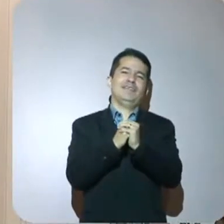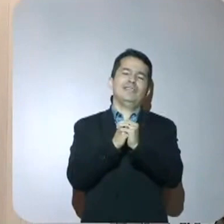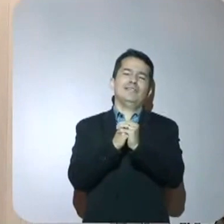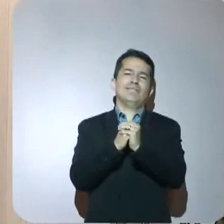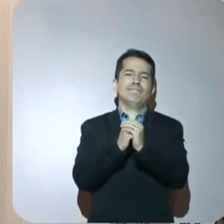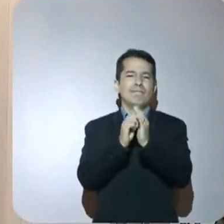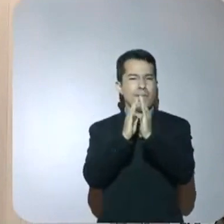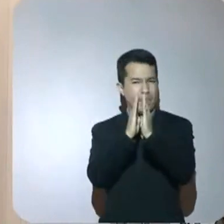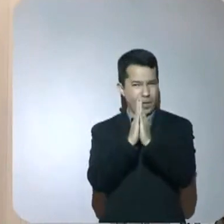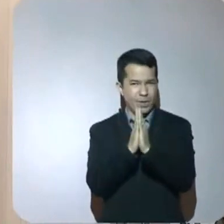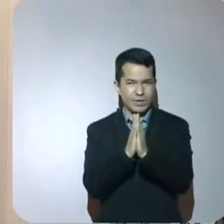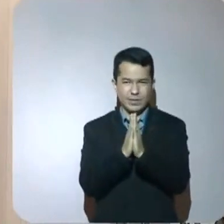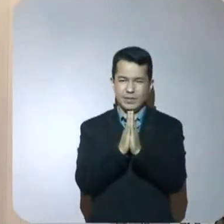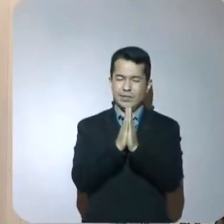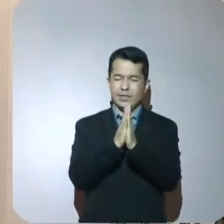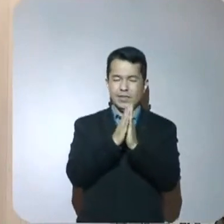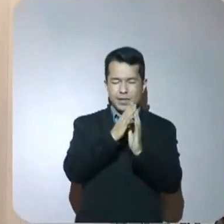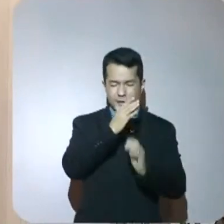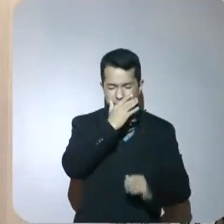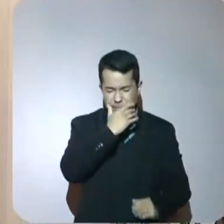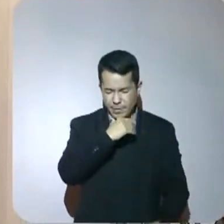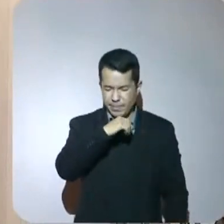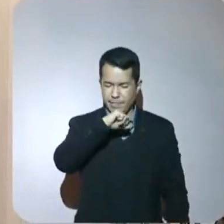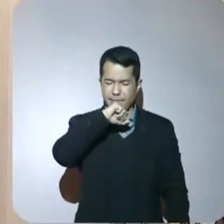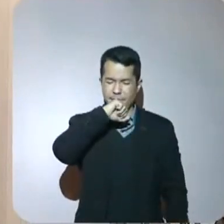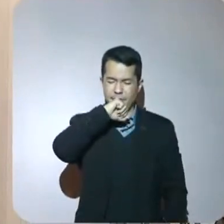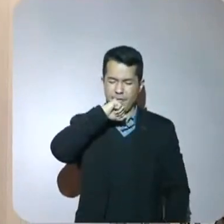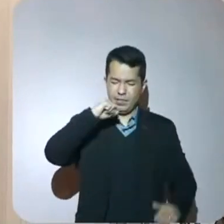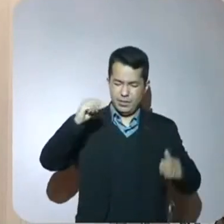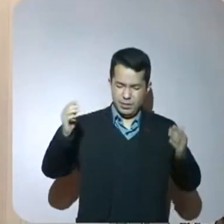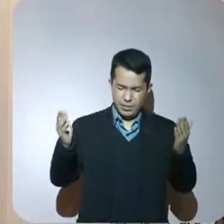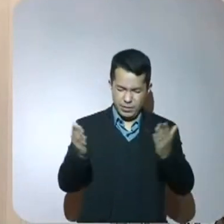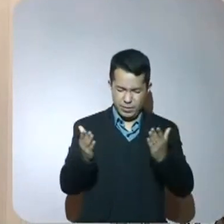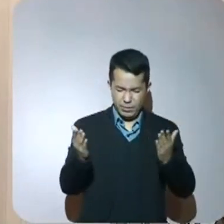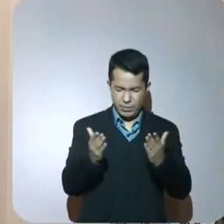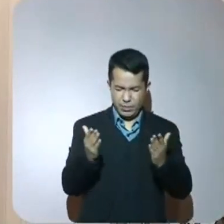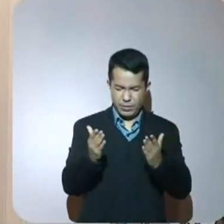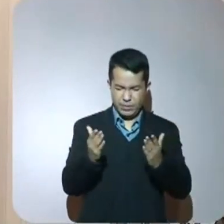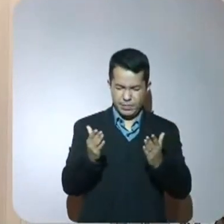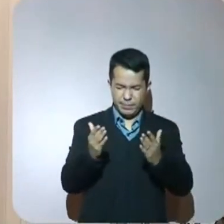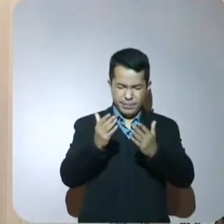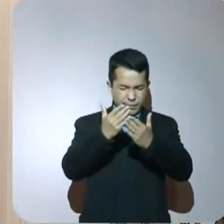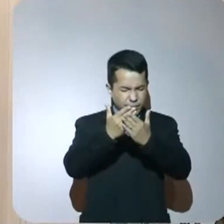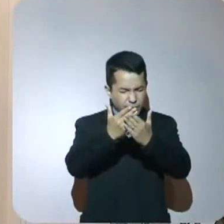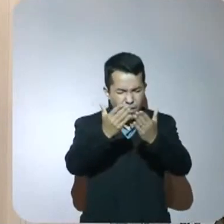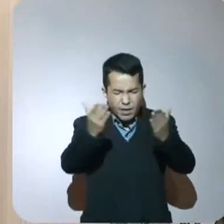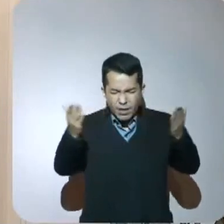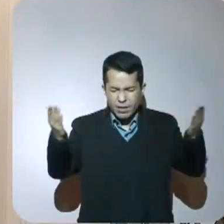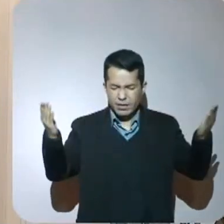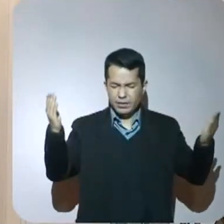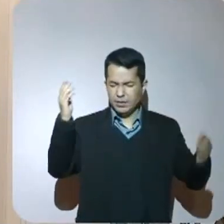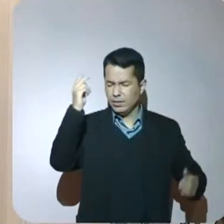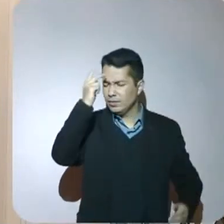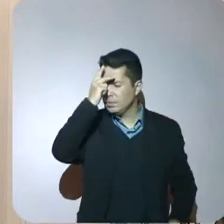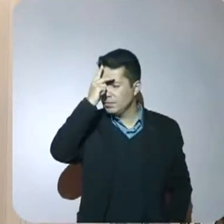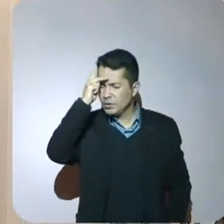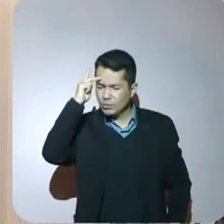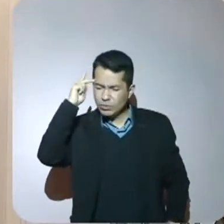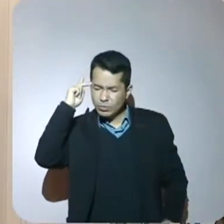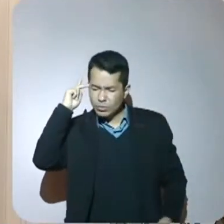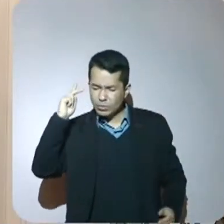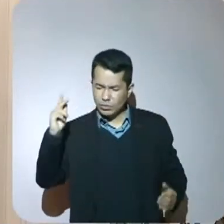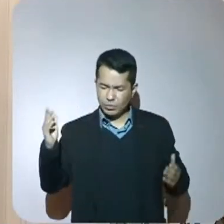Pai querido, nessa hora queria apresentar essas pessoas que estão se comprometendo com o Senhor, que ouviram essa